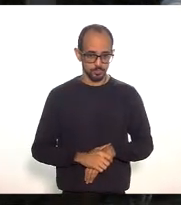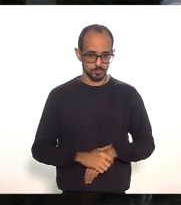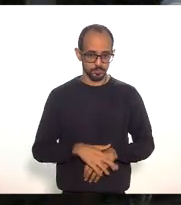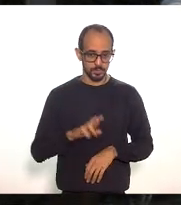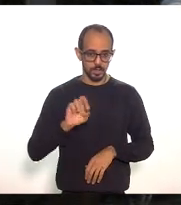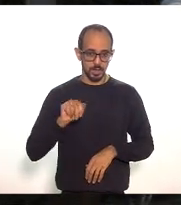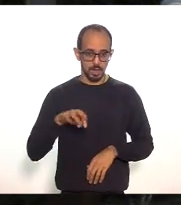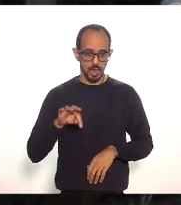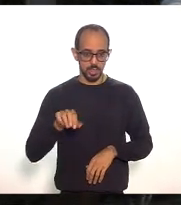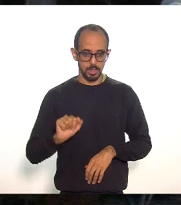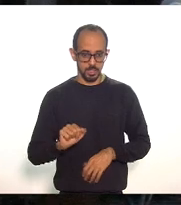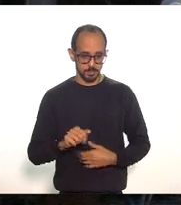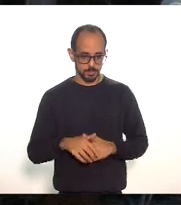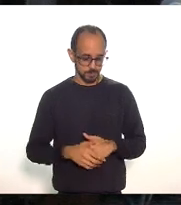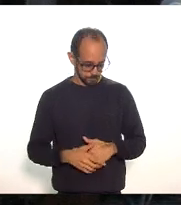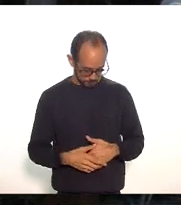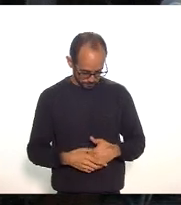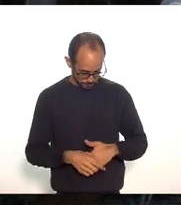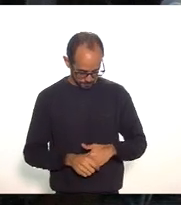favor.